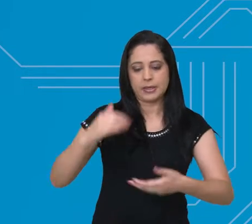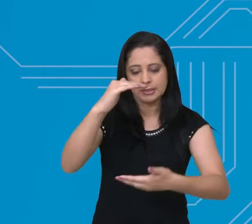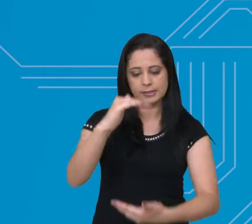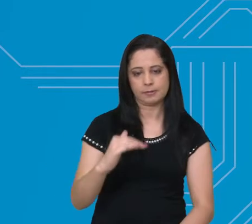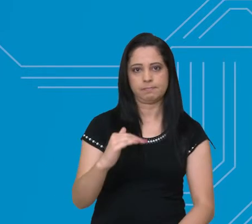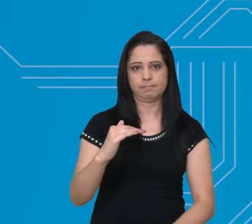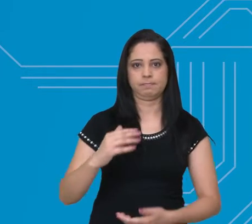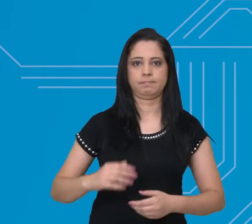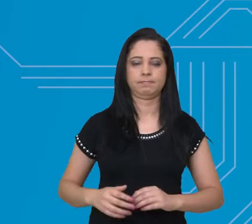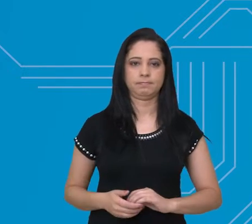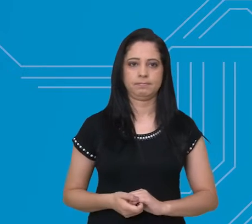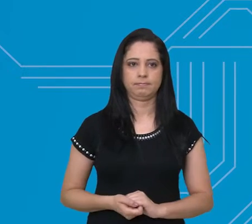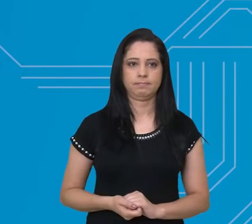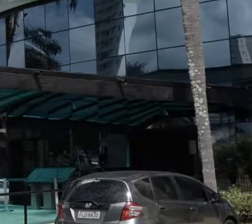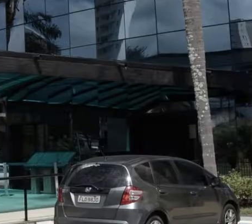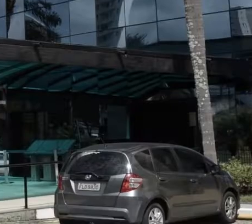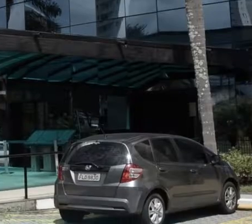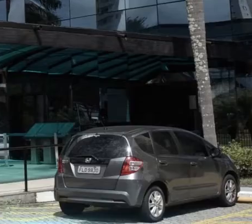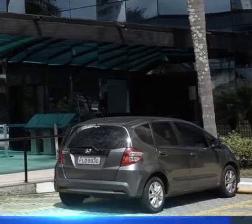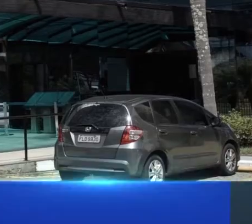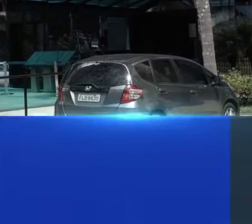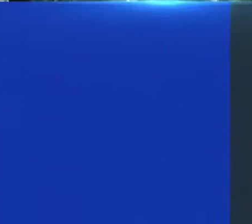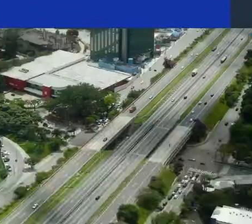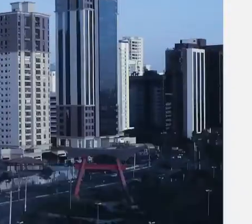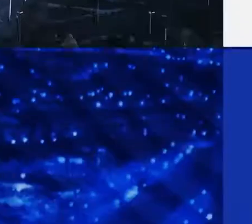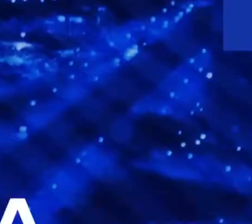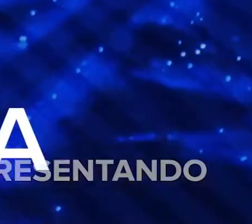estatura. A gente volta já.